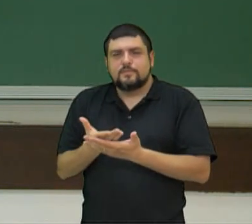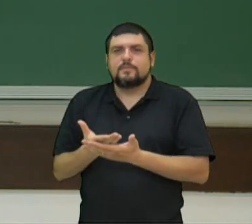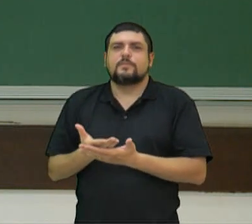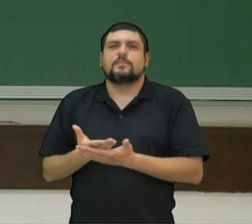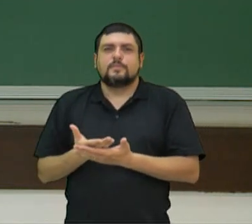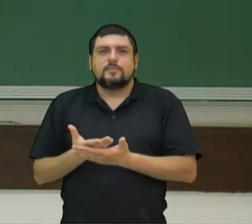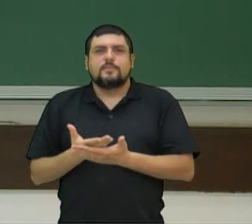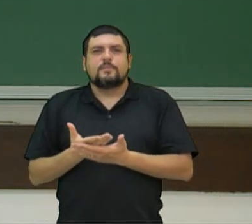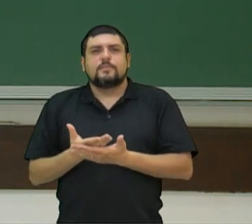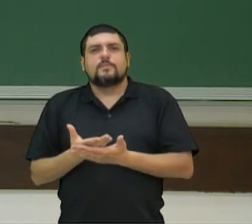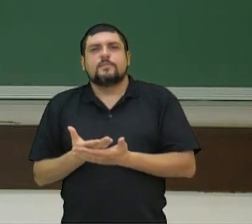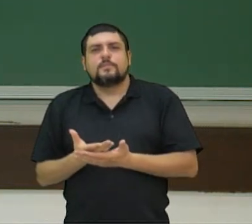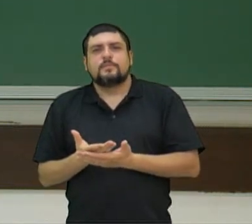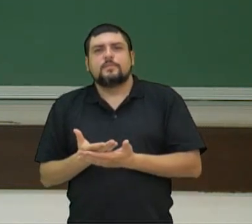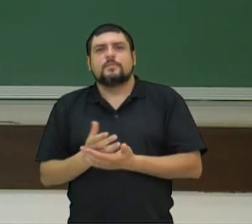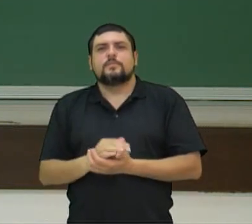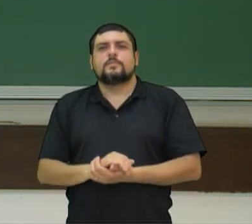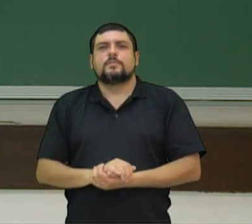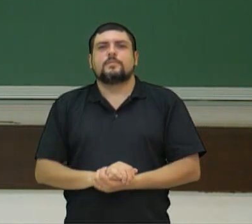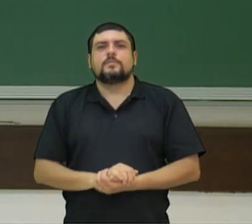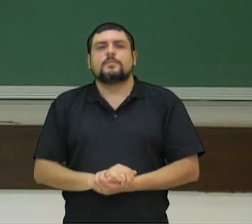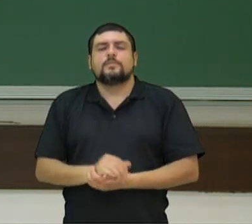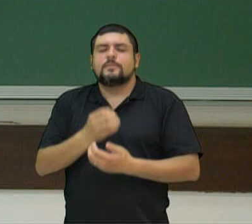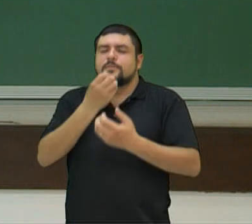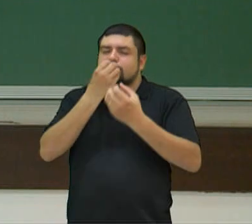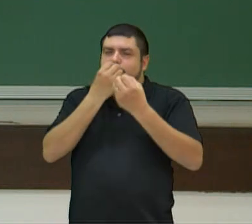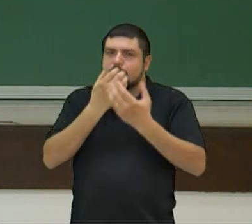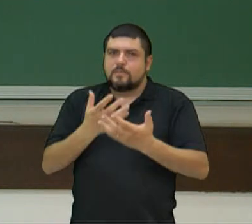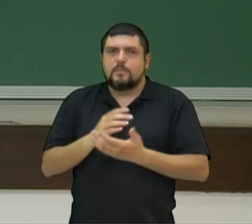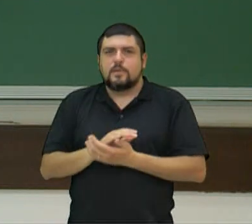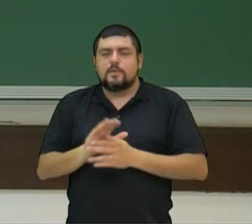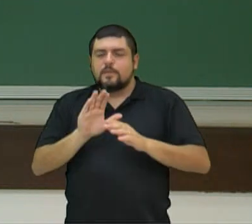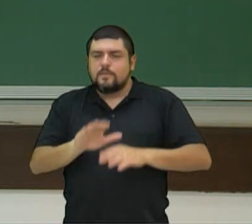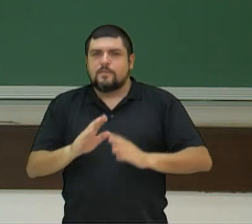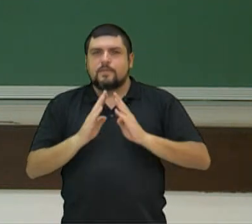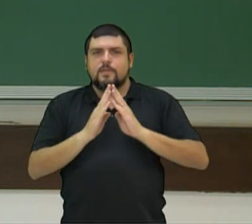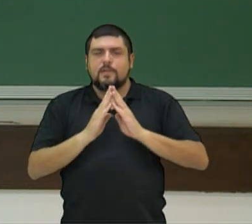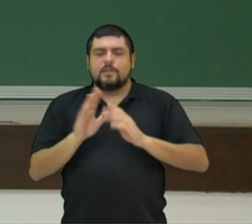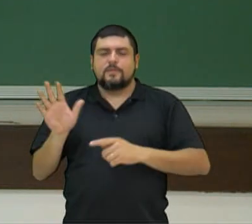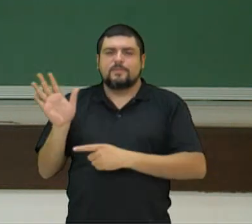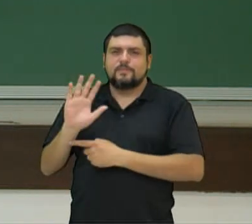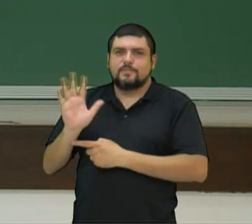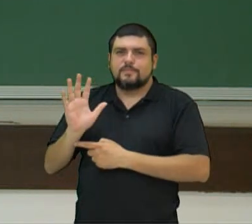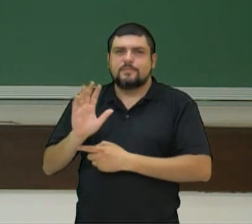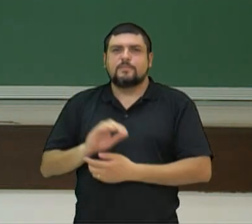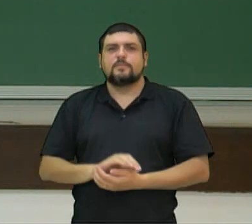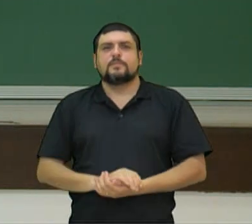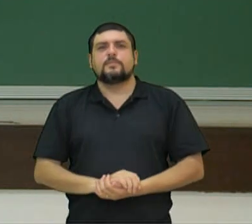Fique bem, fique em casa. Tchau!